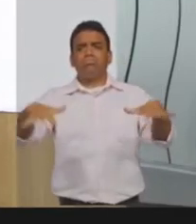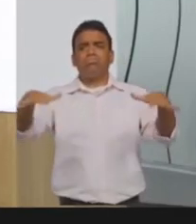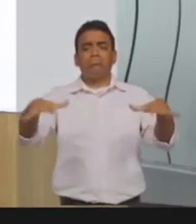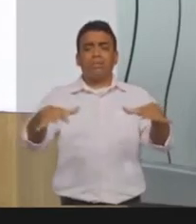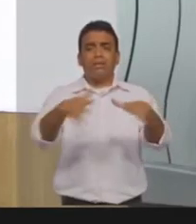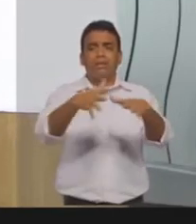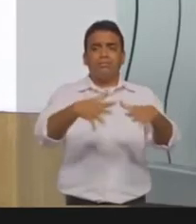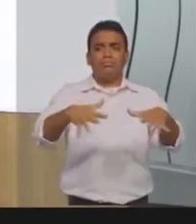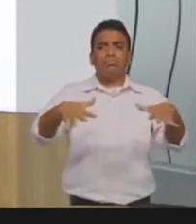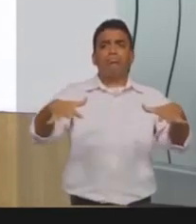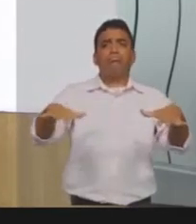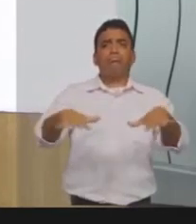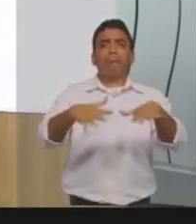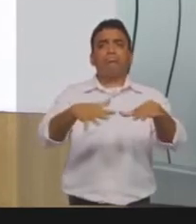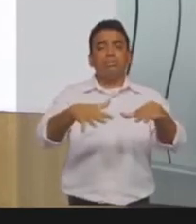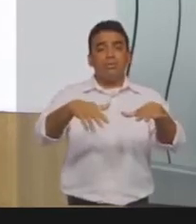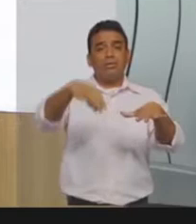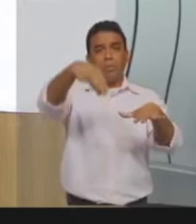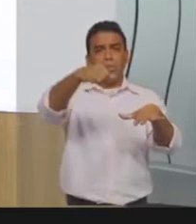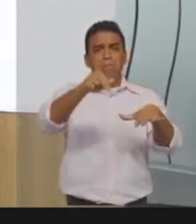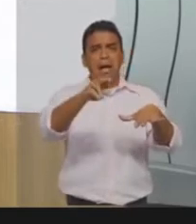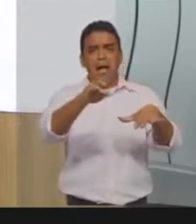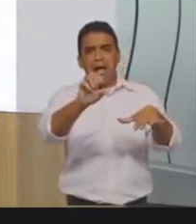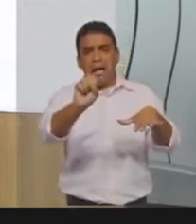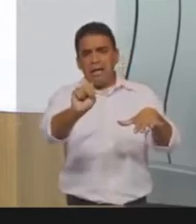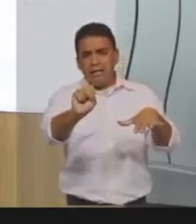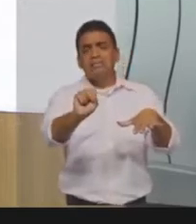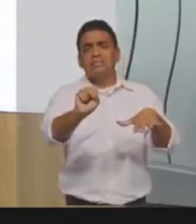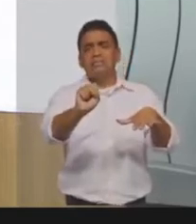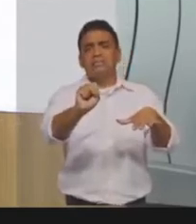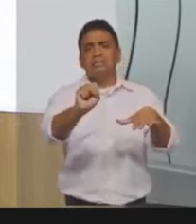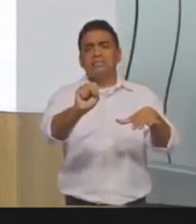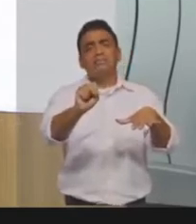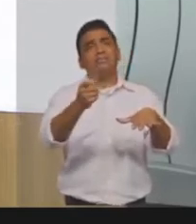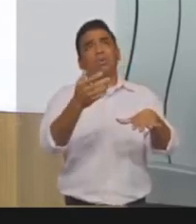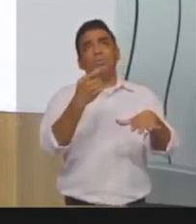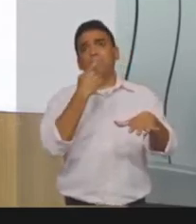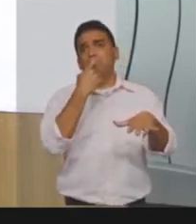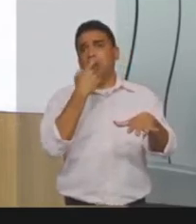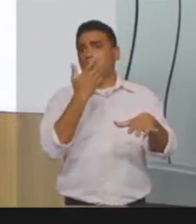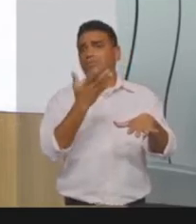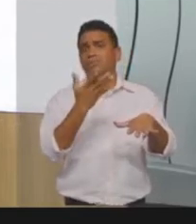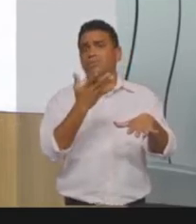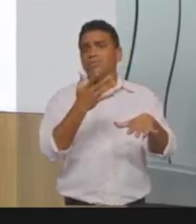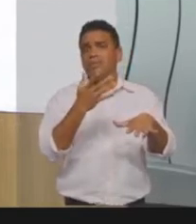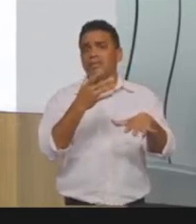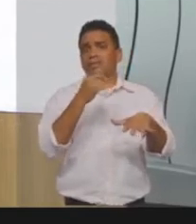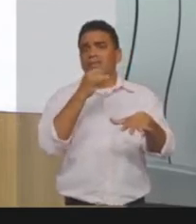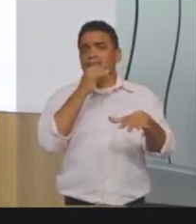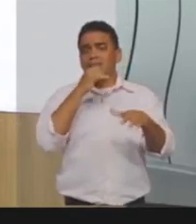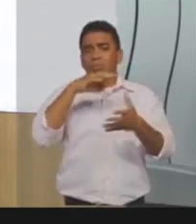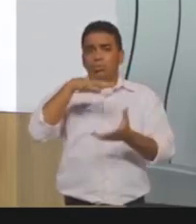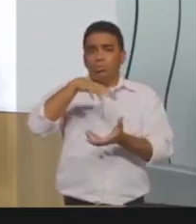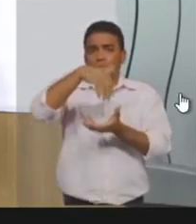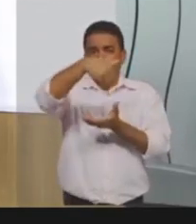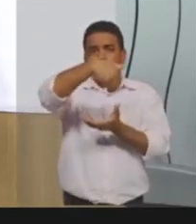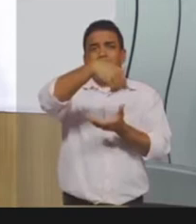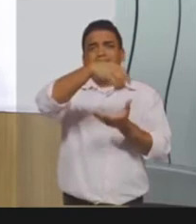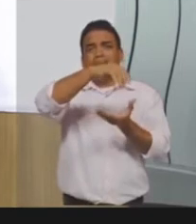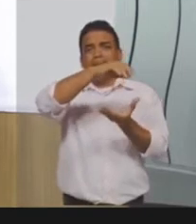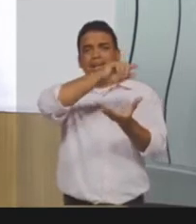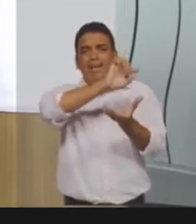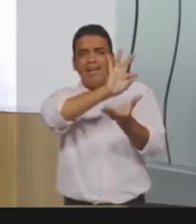de água dos mares e oceanos próximas à linha do Equador ou